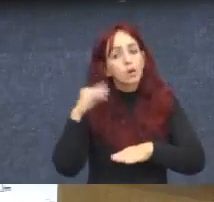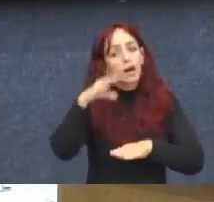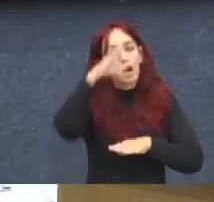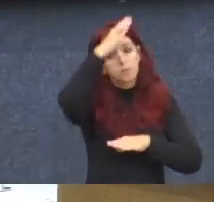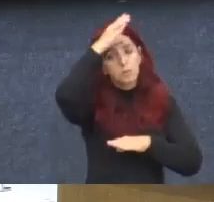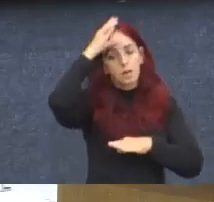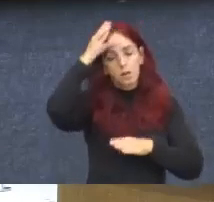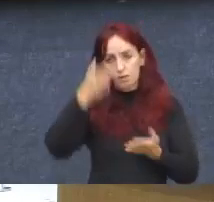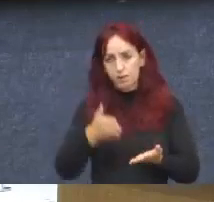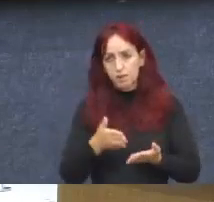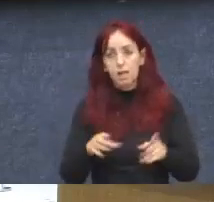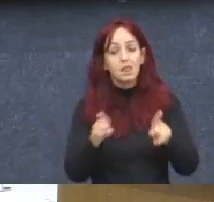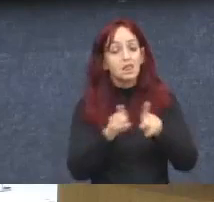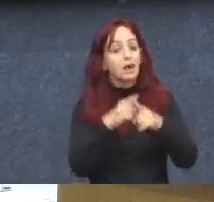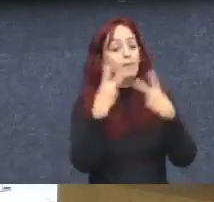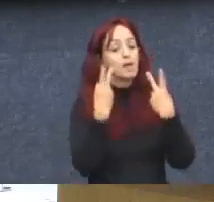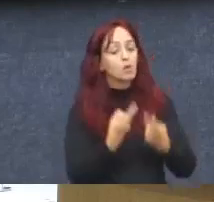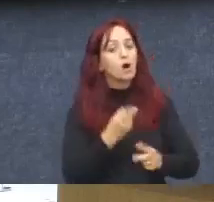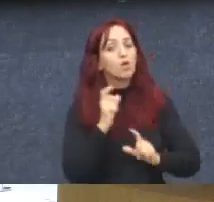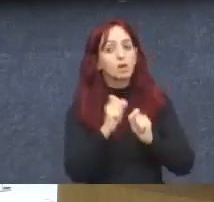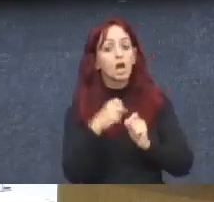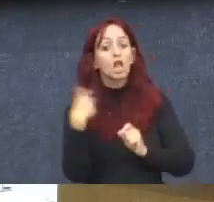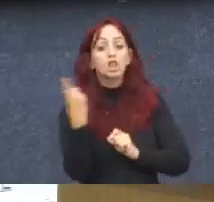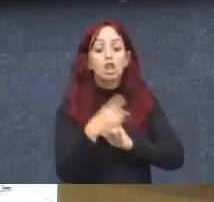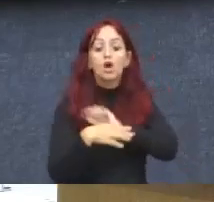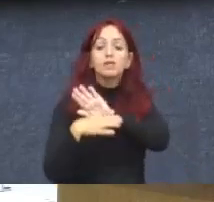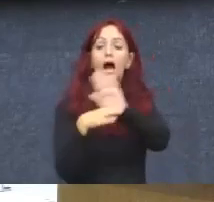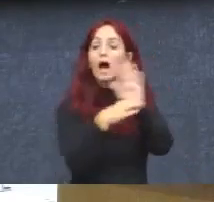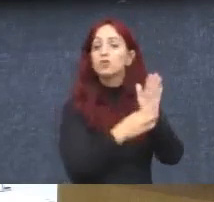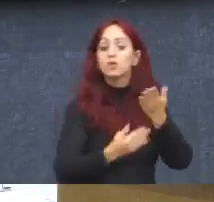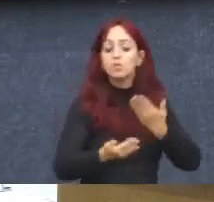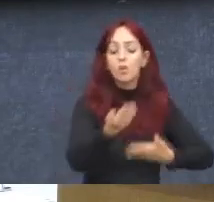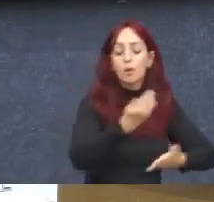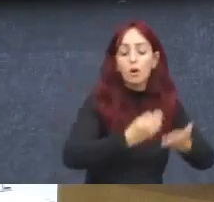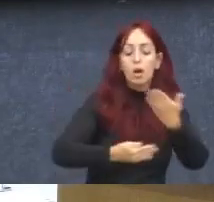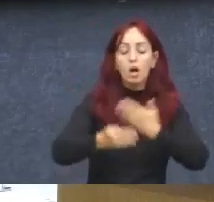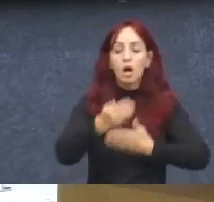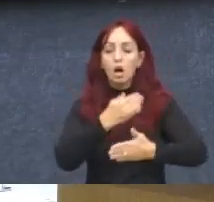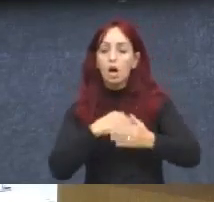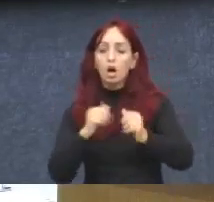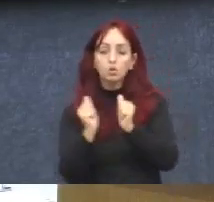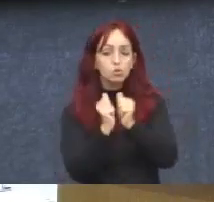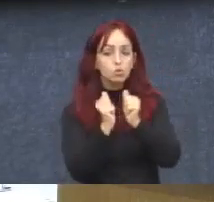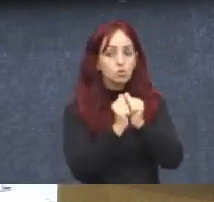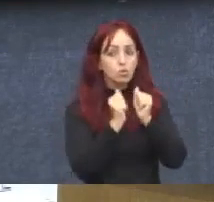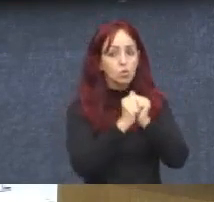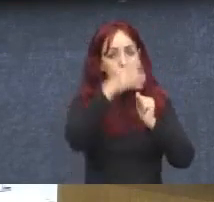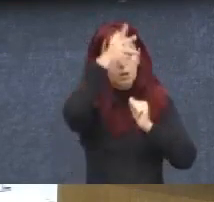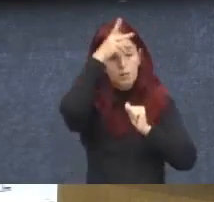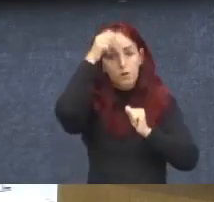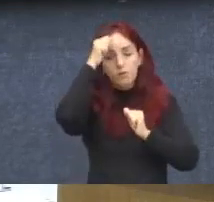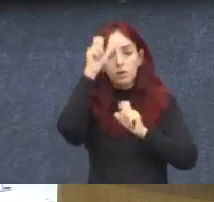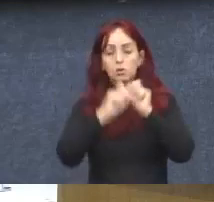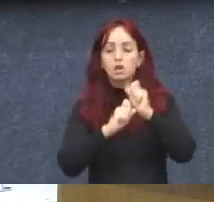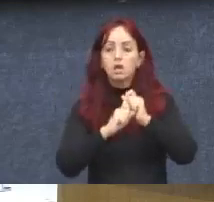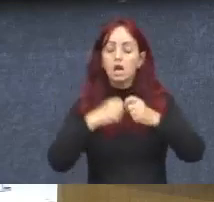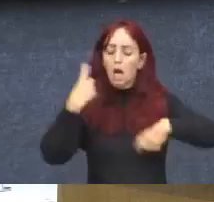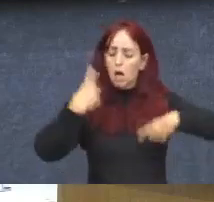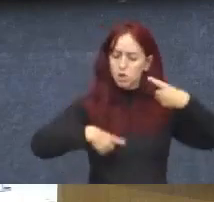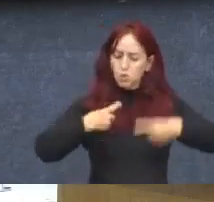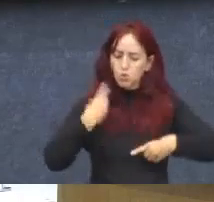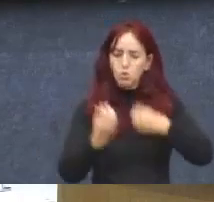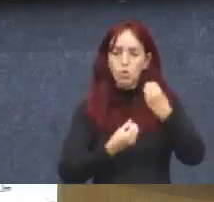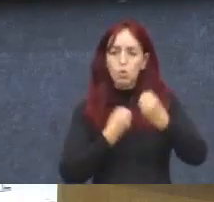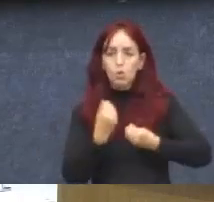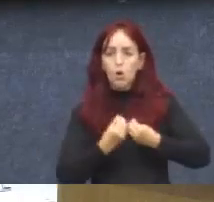Da mesma forma, nós ajudamos a mediar com os servidores da Prefeitura do município as discussões sobre previdência